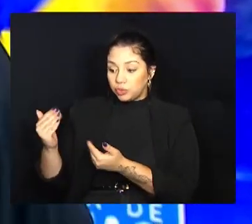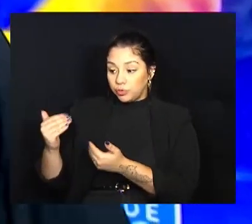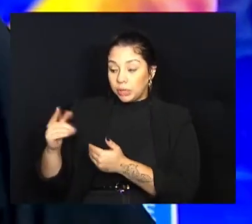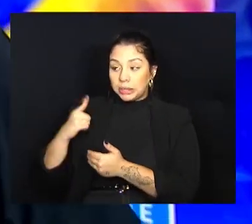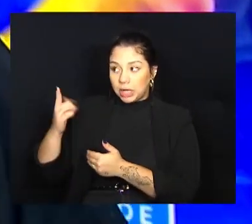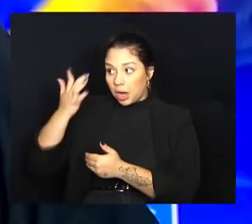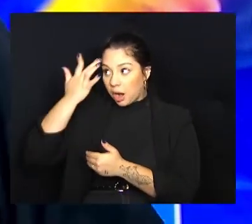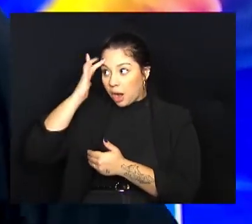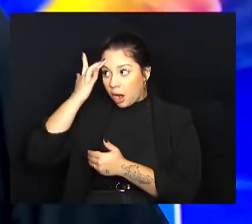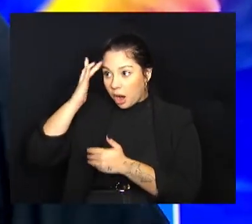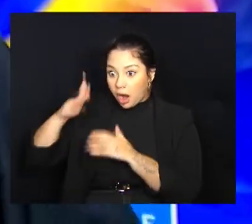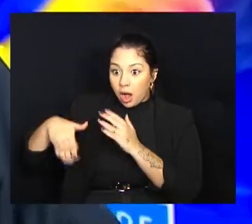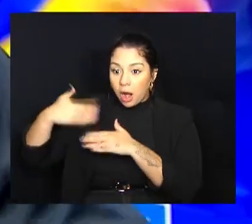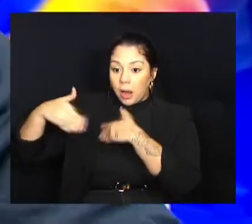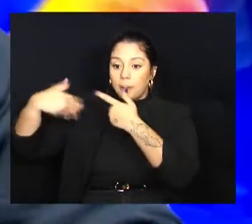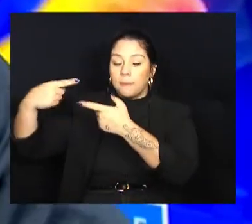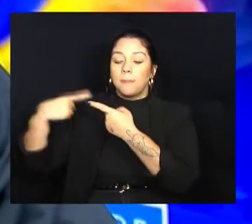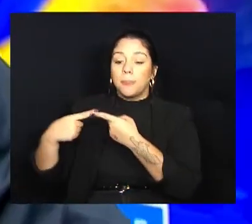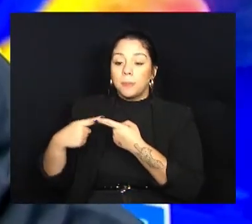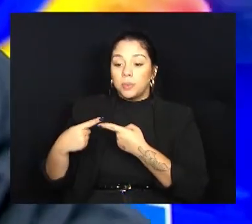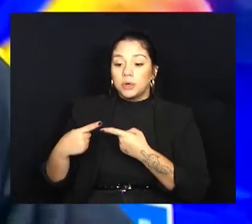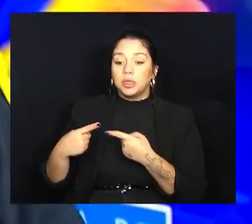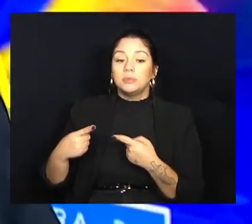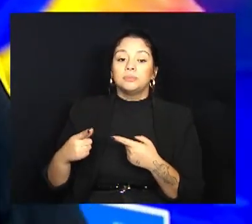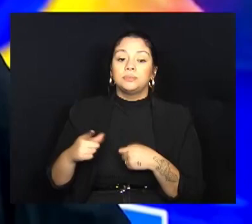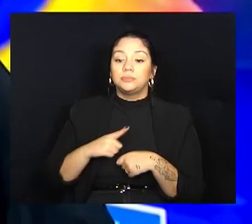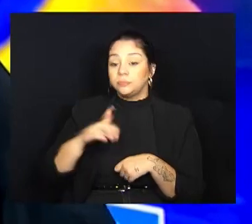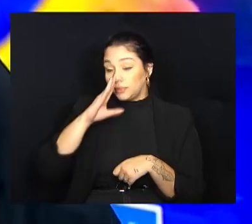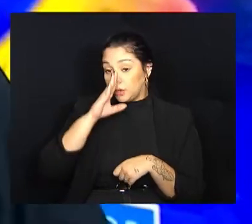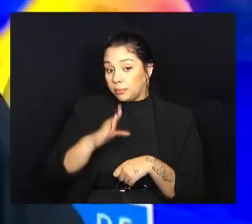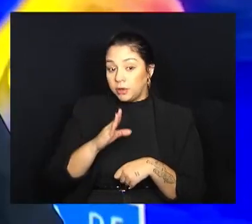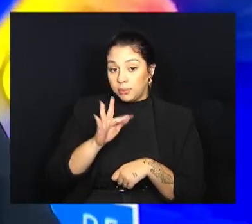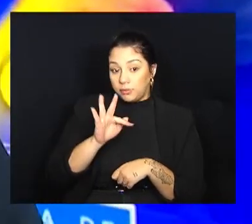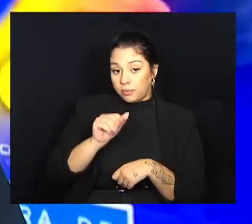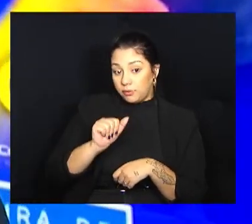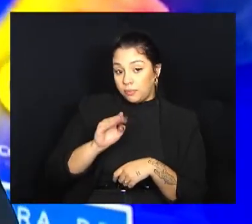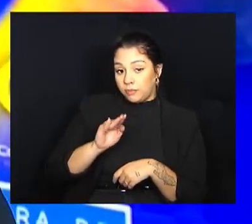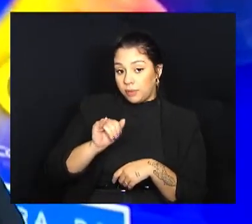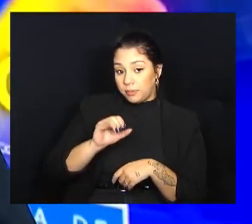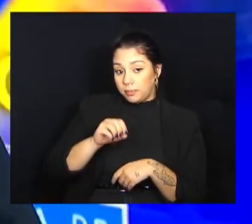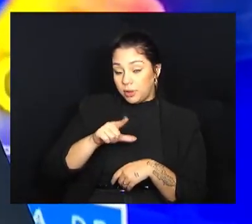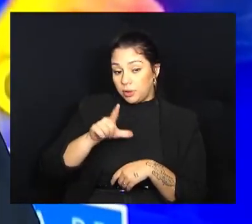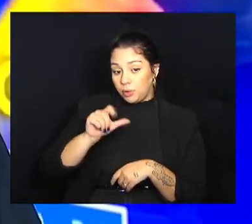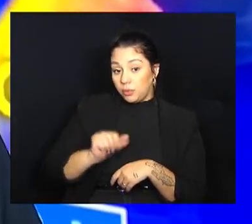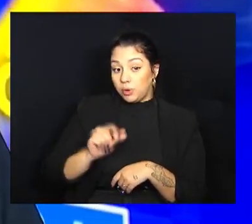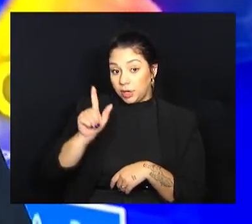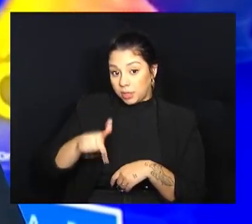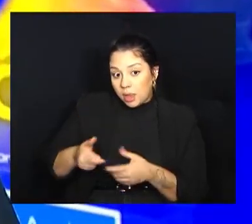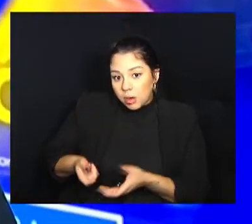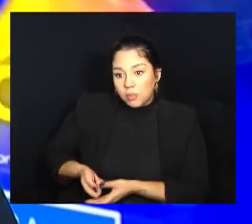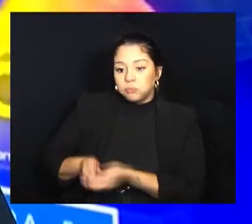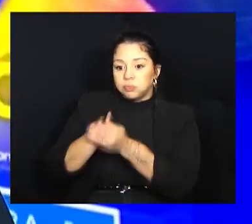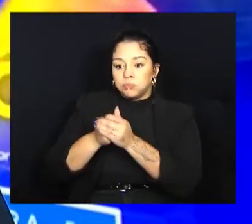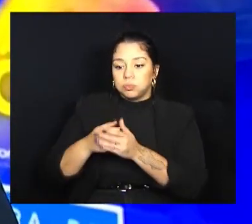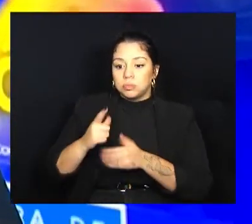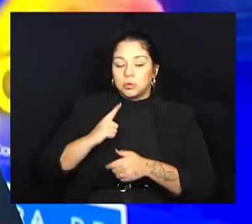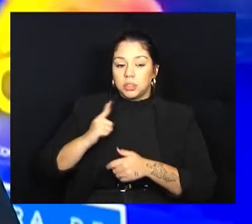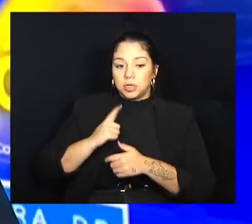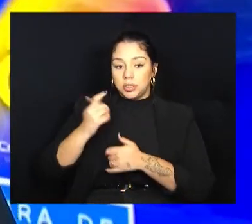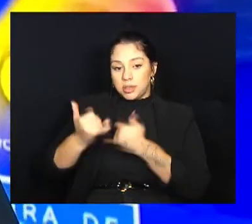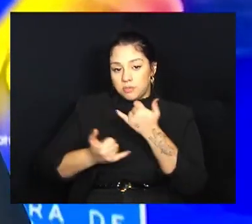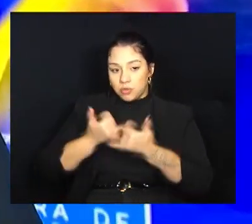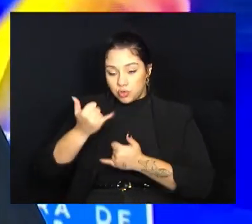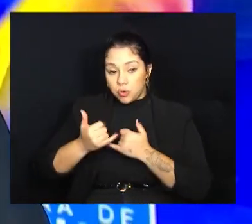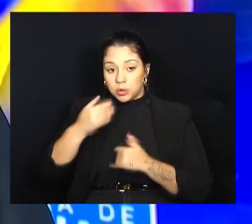subam de nível, porque nós trouxemos principalmente a Fabiola, que é uma levantadora e dita o ritmo do jogo o tempo inteiro, mais